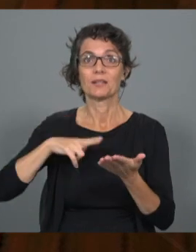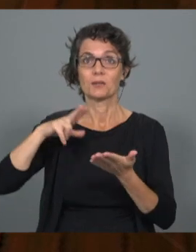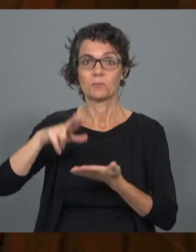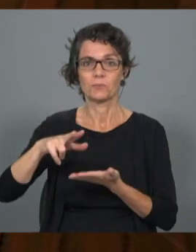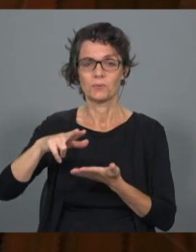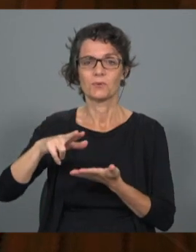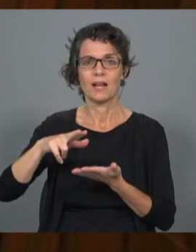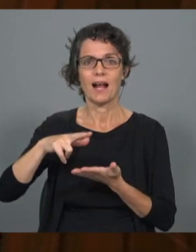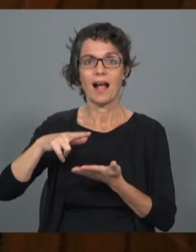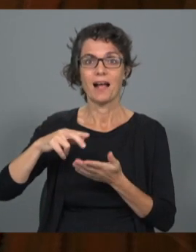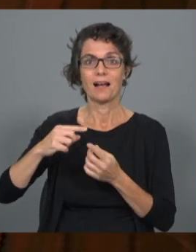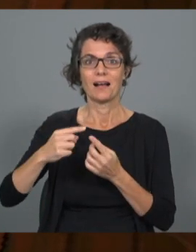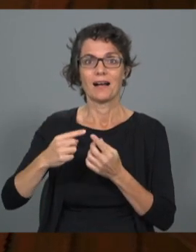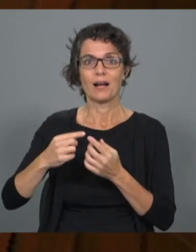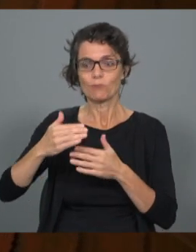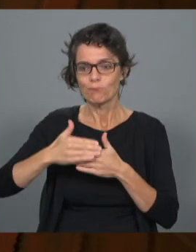alguns dias,